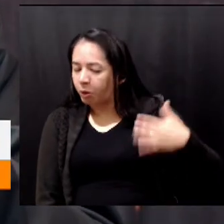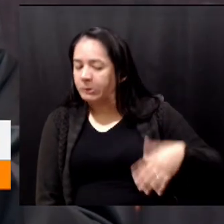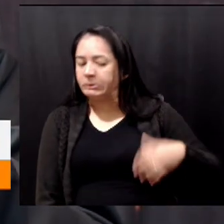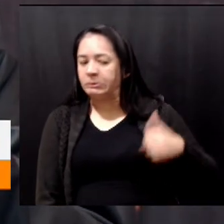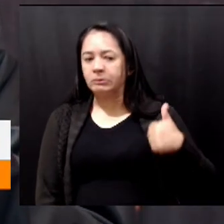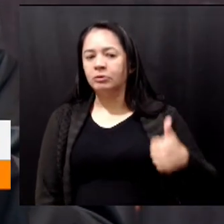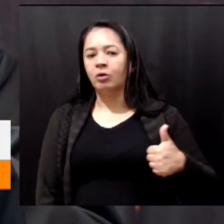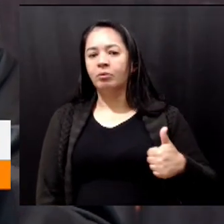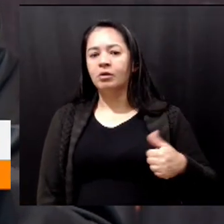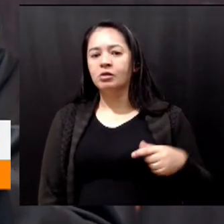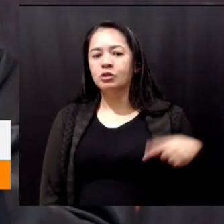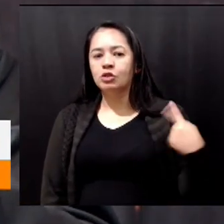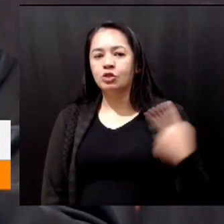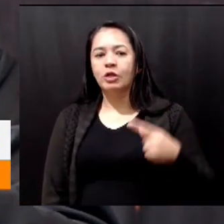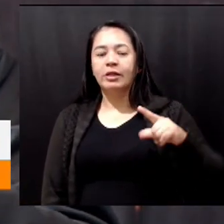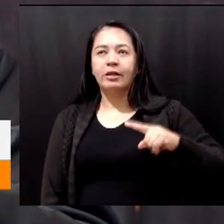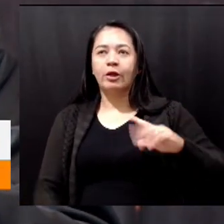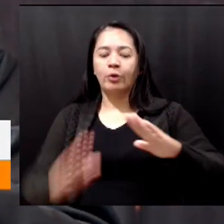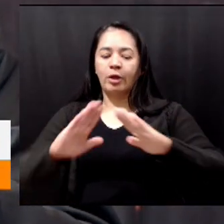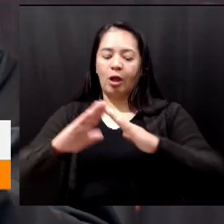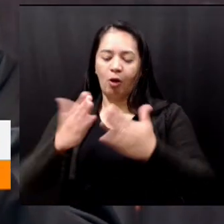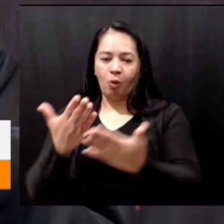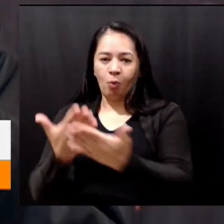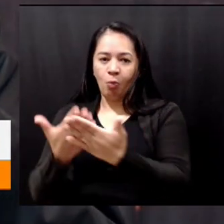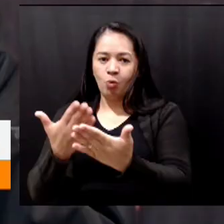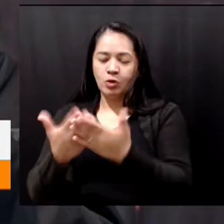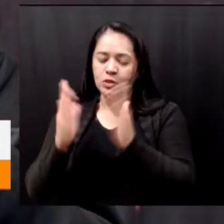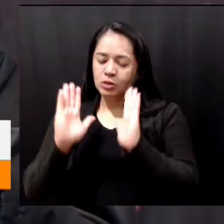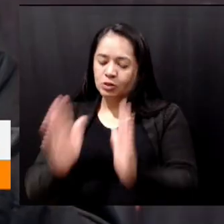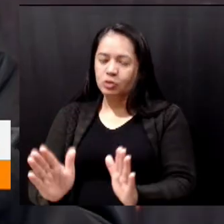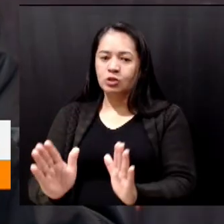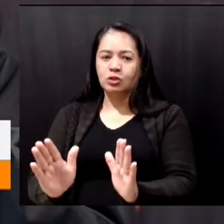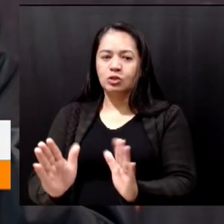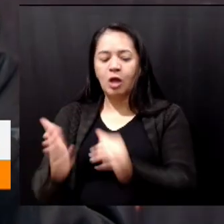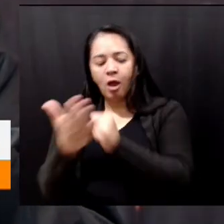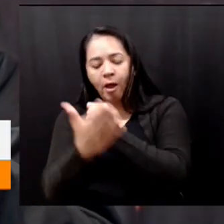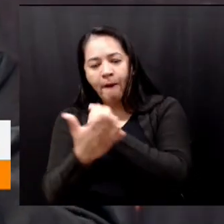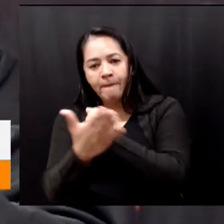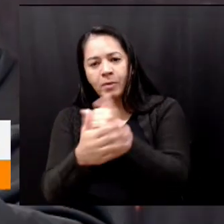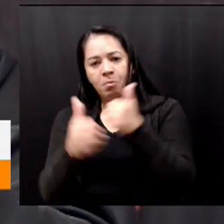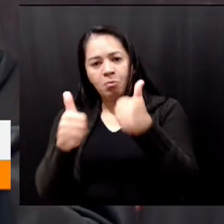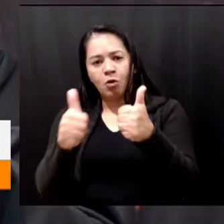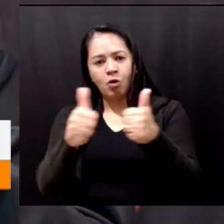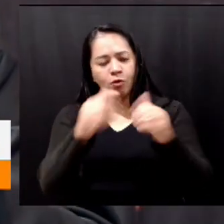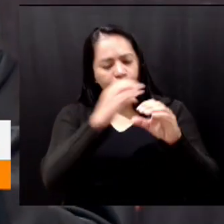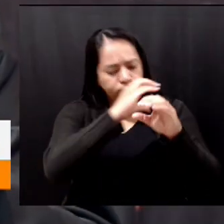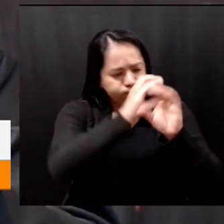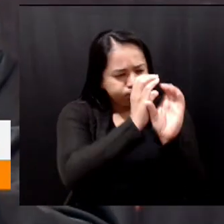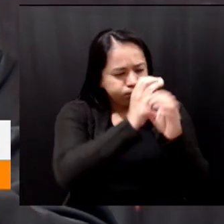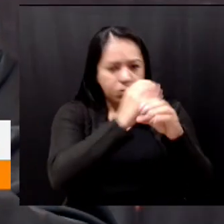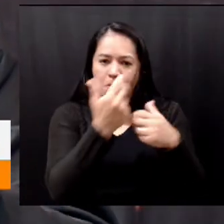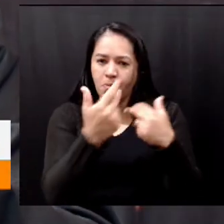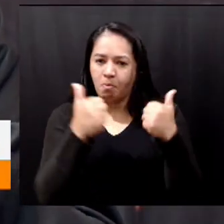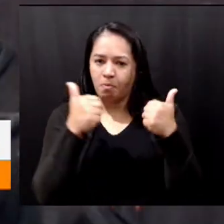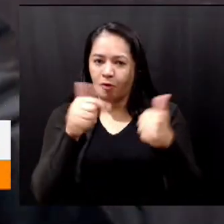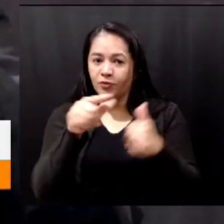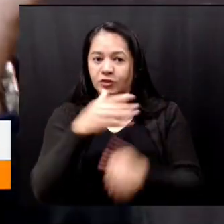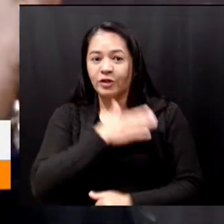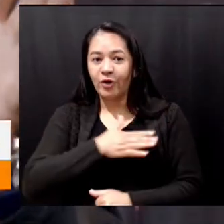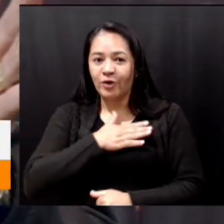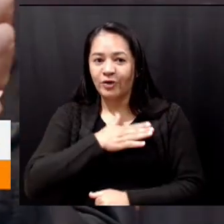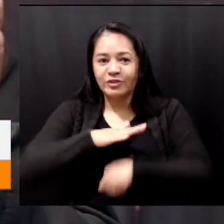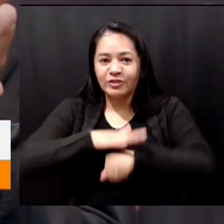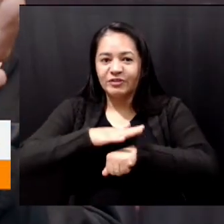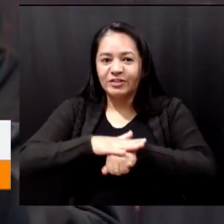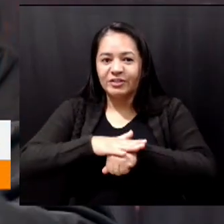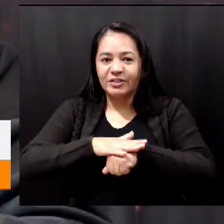tem escolas que fornecem aí a base para você ter bons laboratórios, boas coisas, você gosta muito de fazer coisas assim malucas, tipo